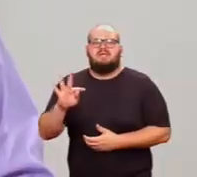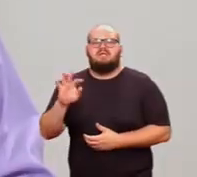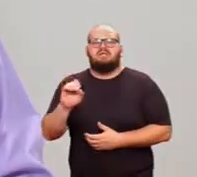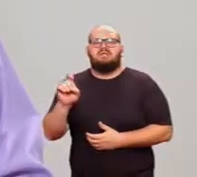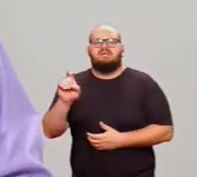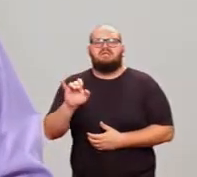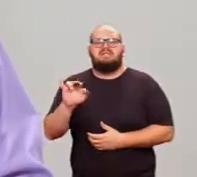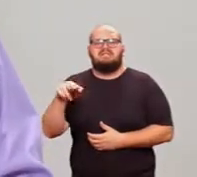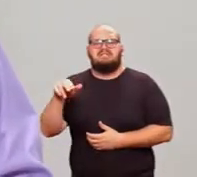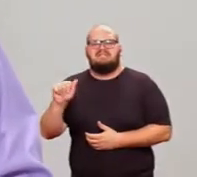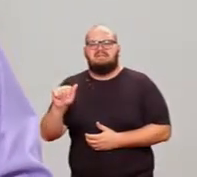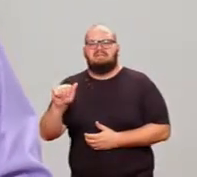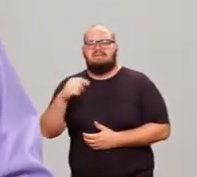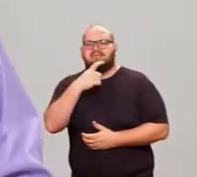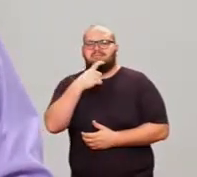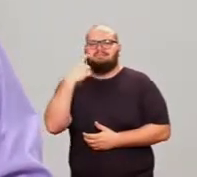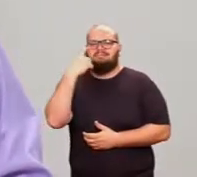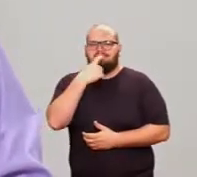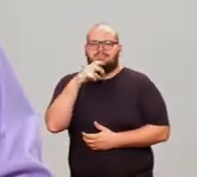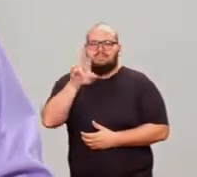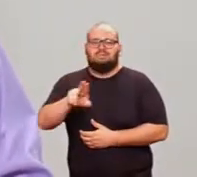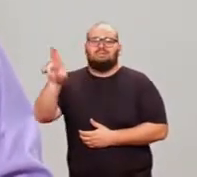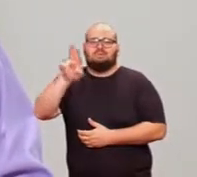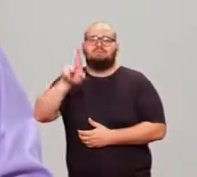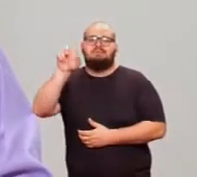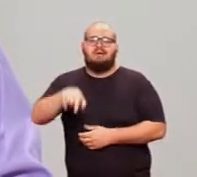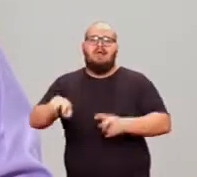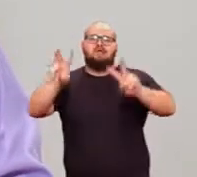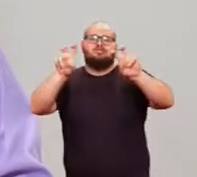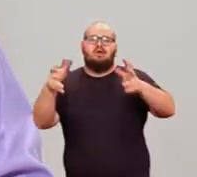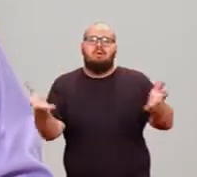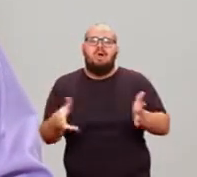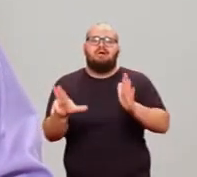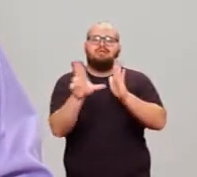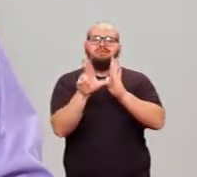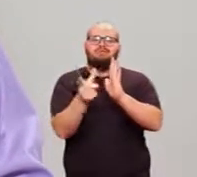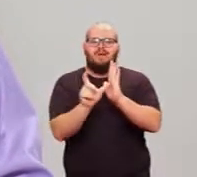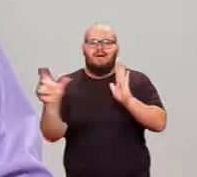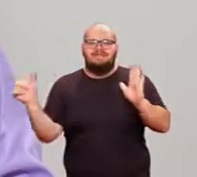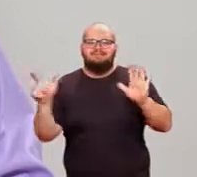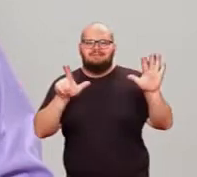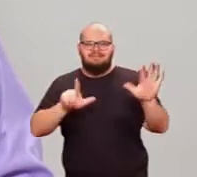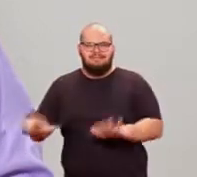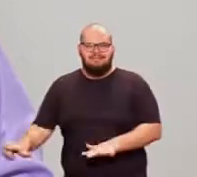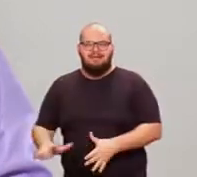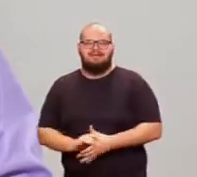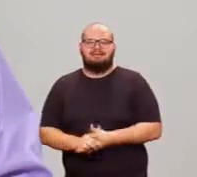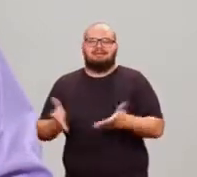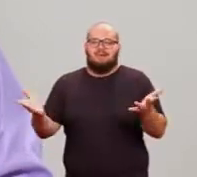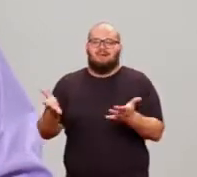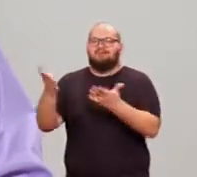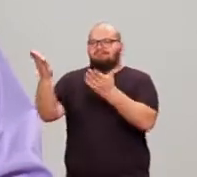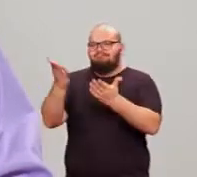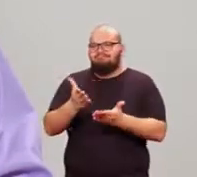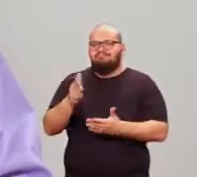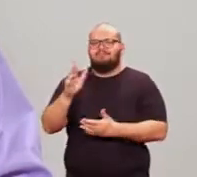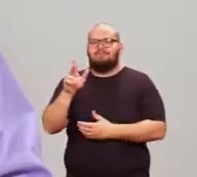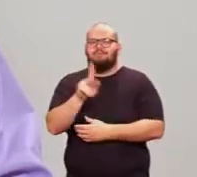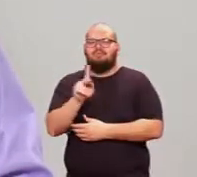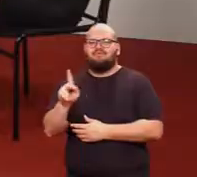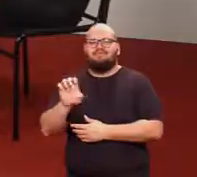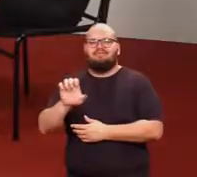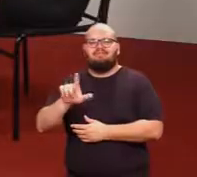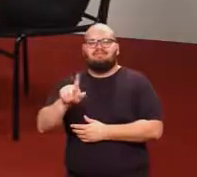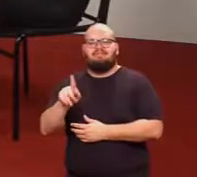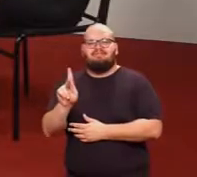O uso da toxina botulínica na odontologia é o tema do Ubra Conhecimento dessa semana. Temos aqui para conversar sobre esse assunto a